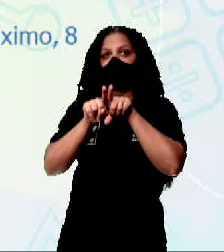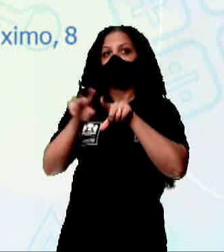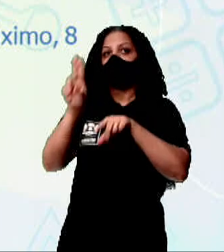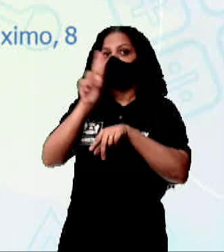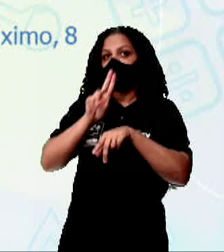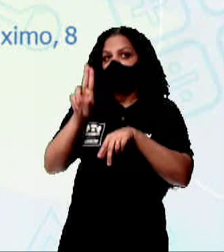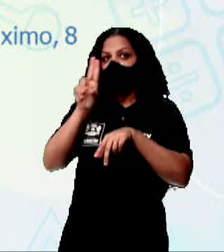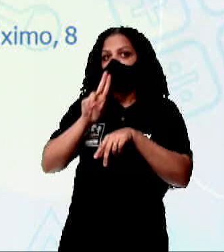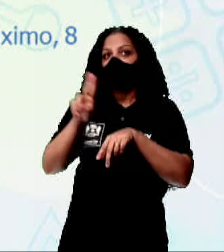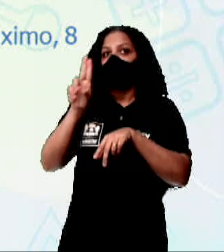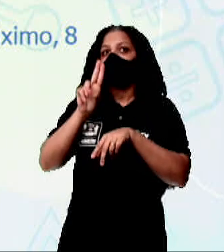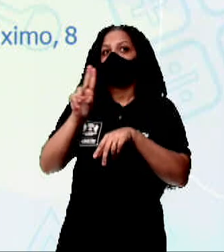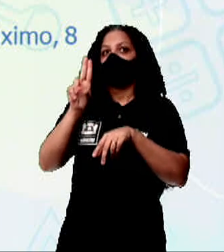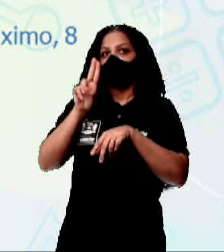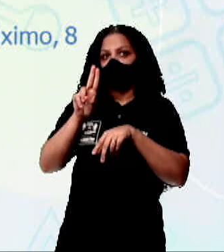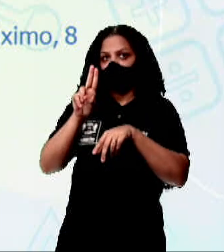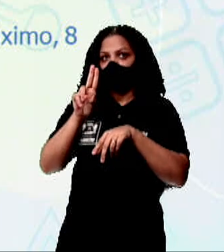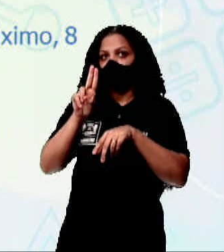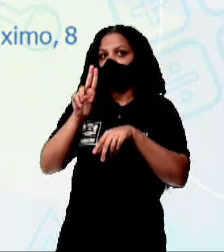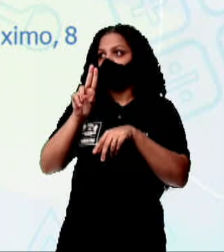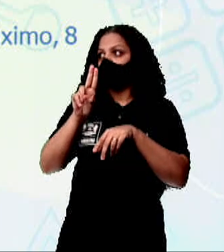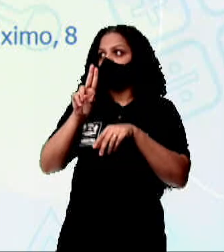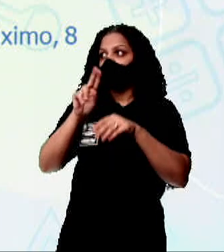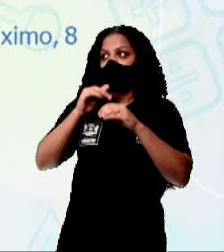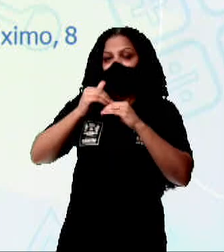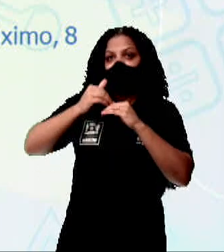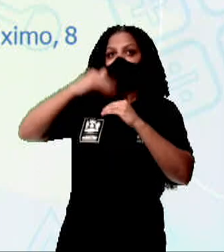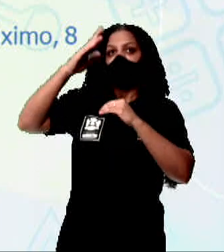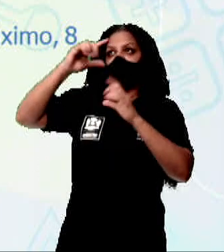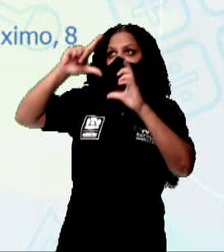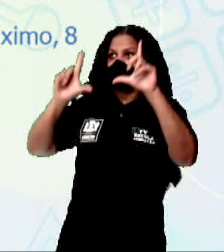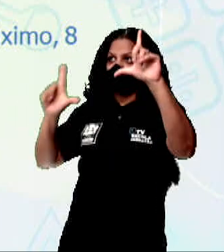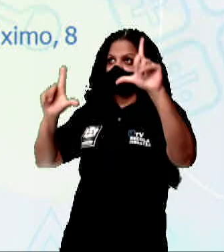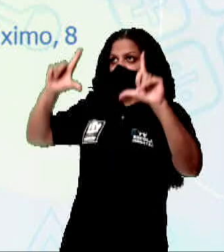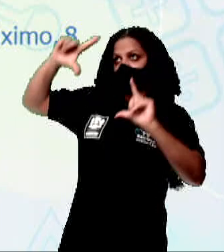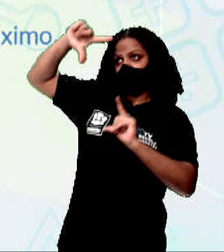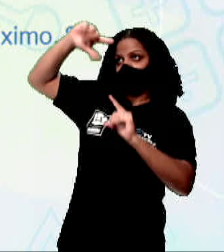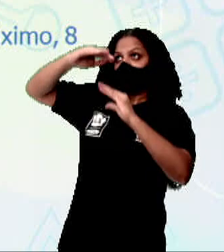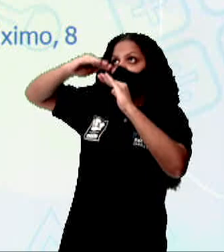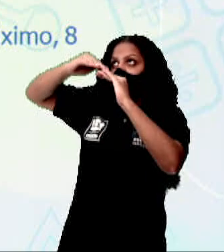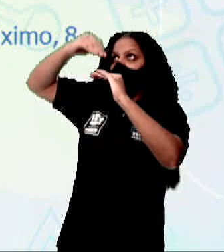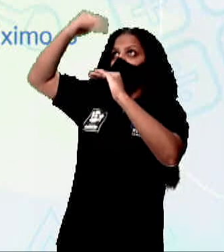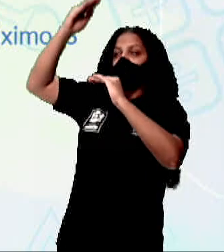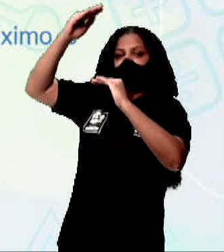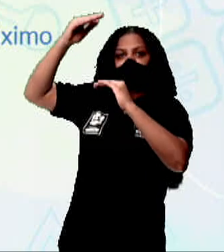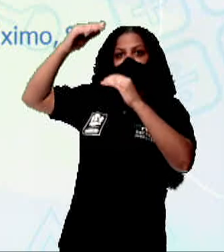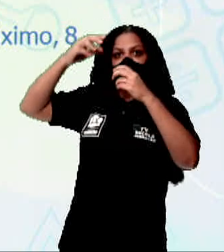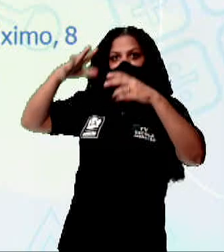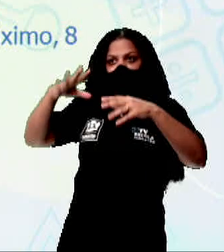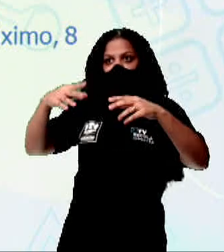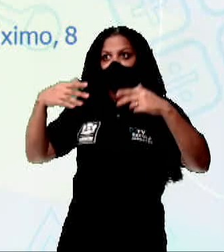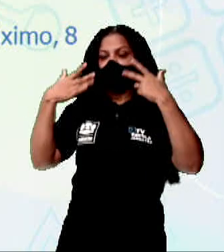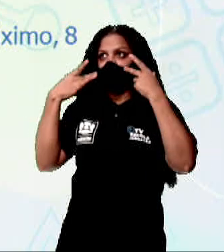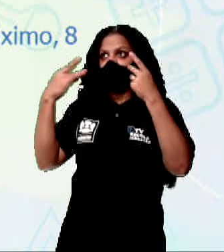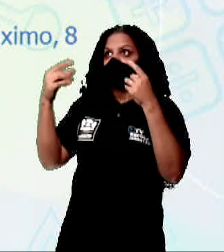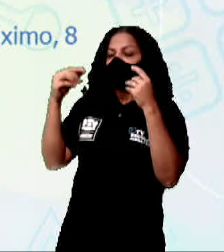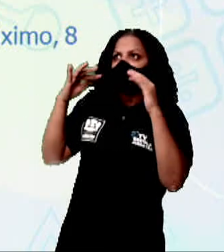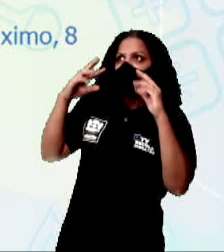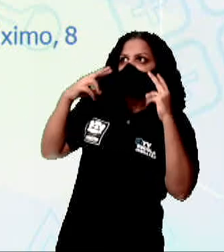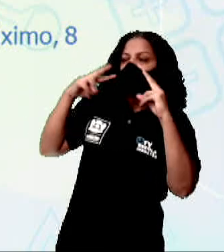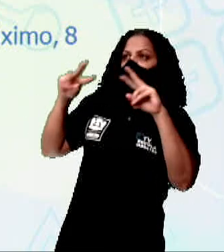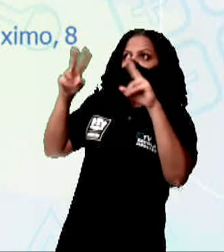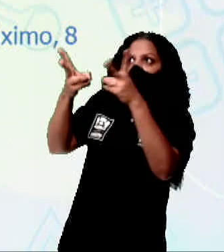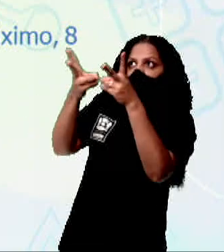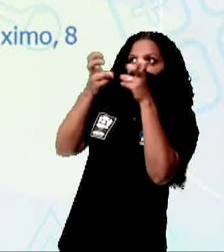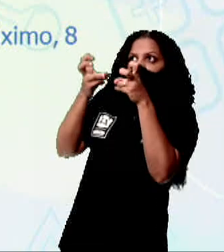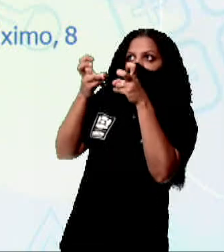questão da margem do outdoor, tá certo? Para quê? A intenção é essa, sempre chamar a atenção do